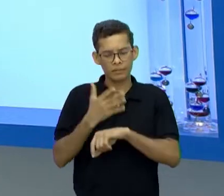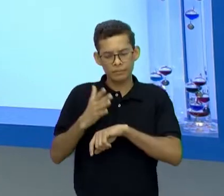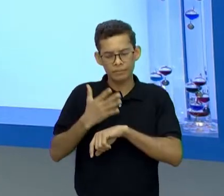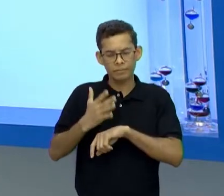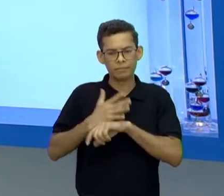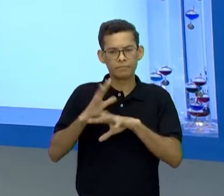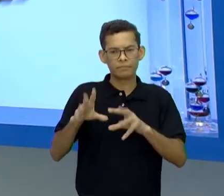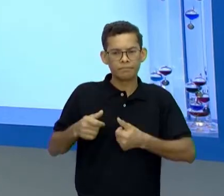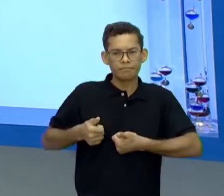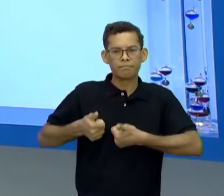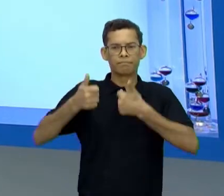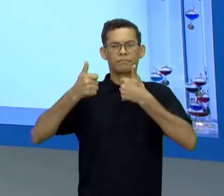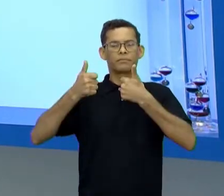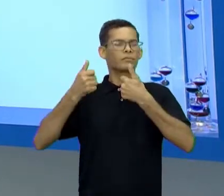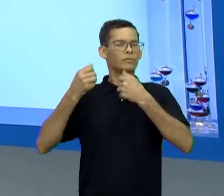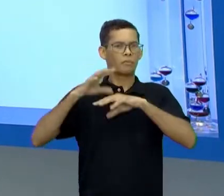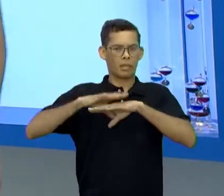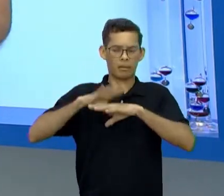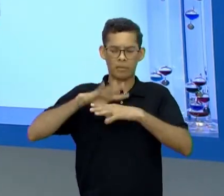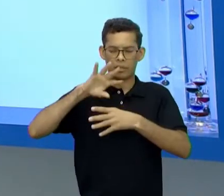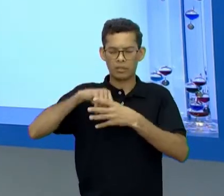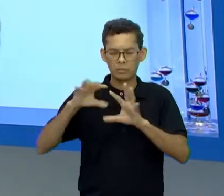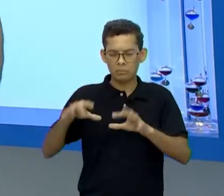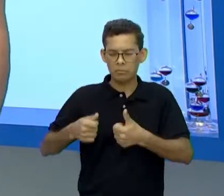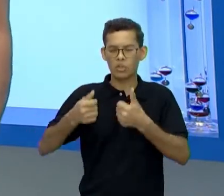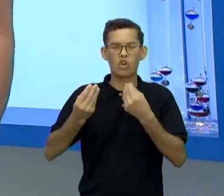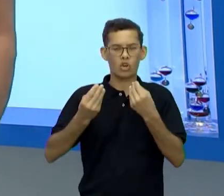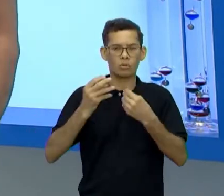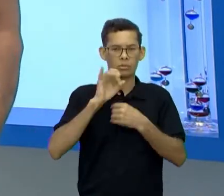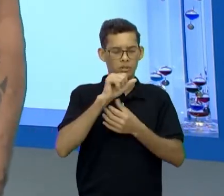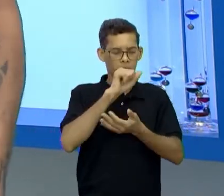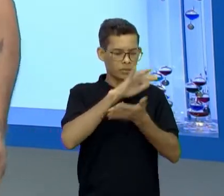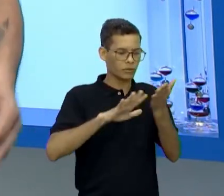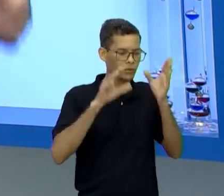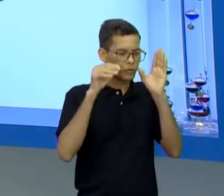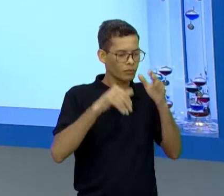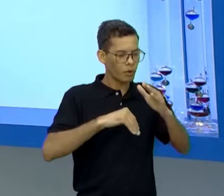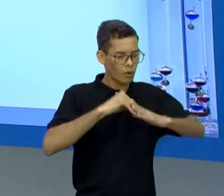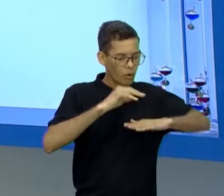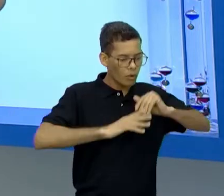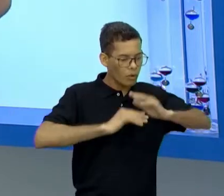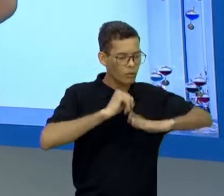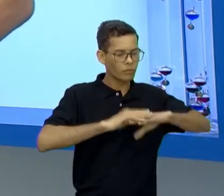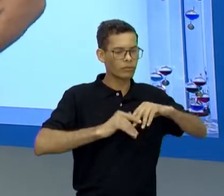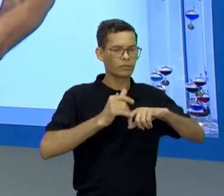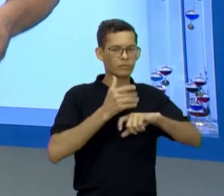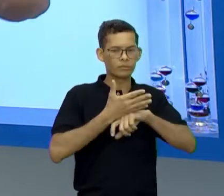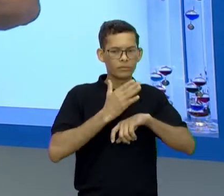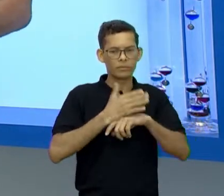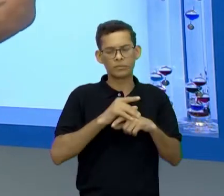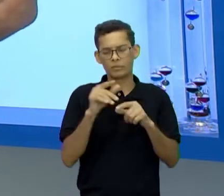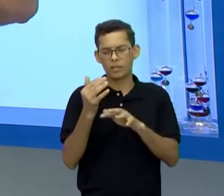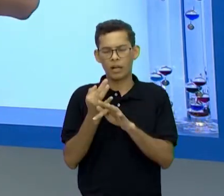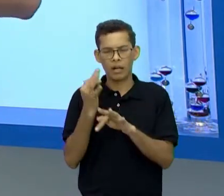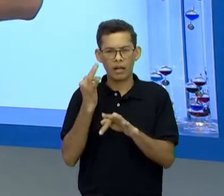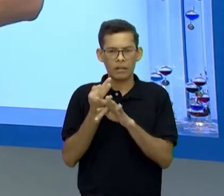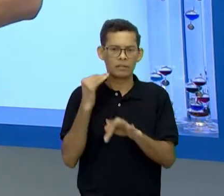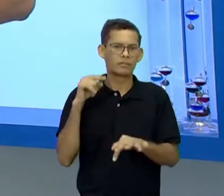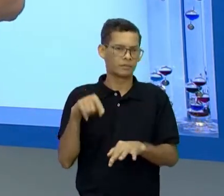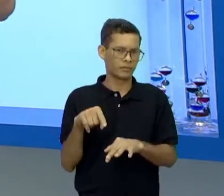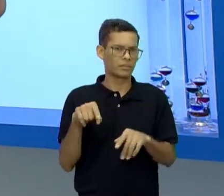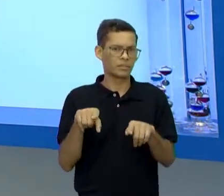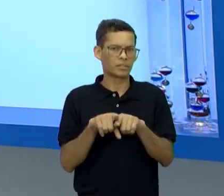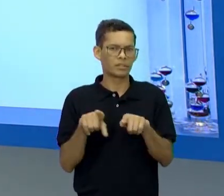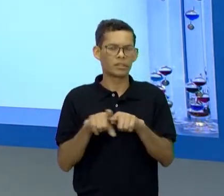seu desempenho de cálculo matemático resolvendo exercícios, pessoal. E a física? A física tem